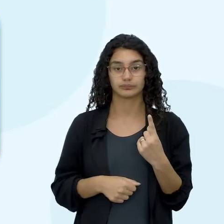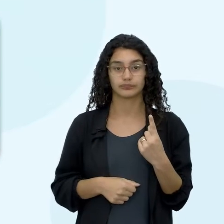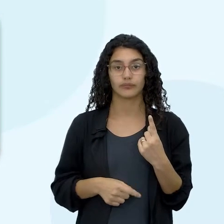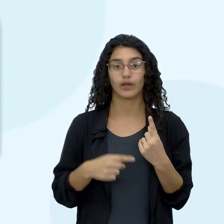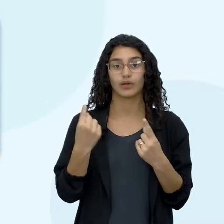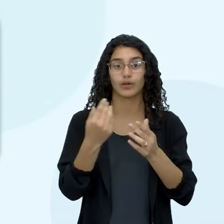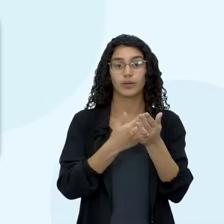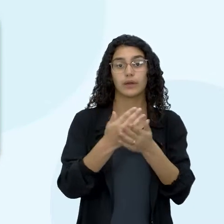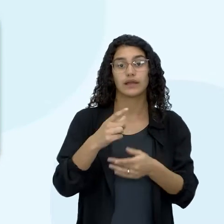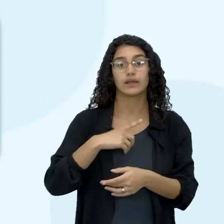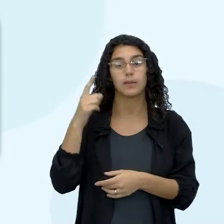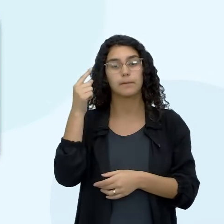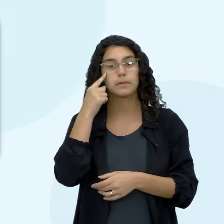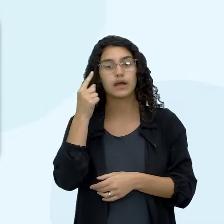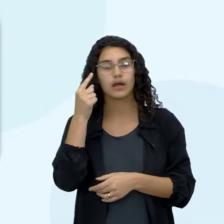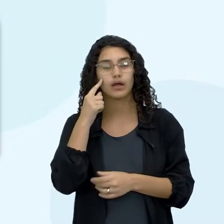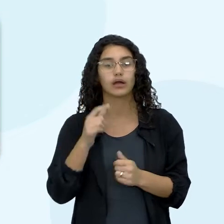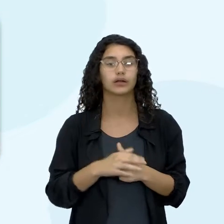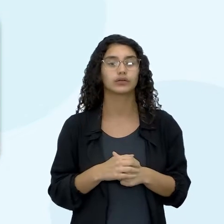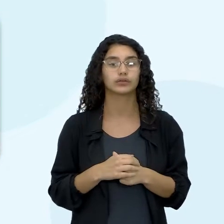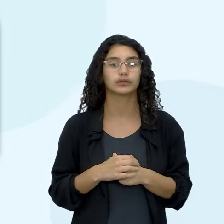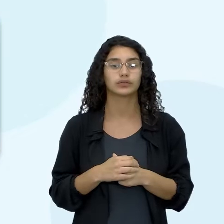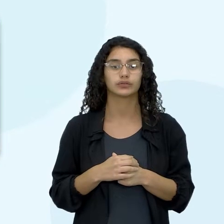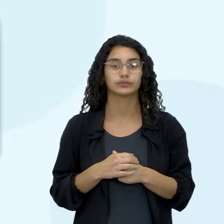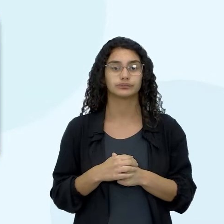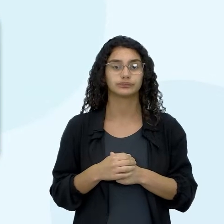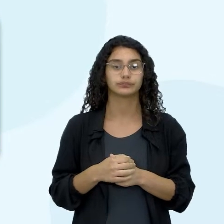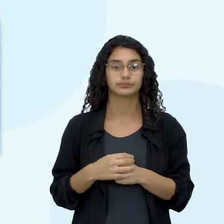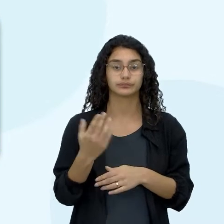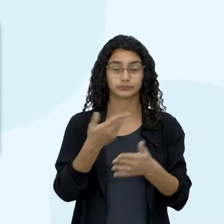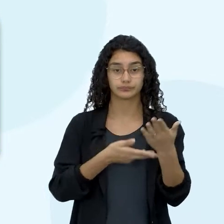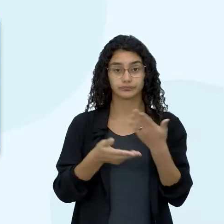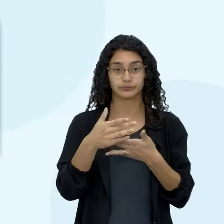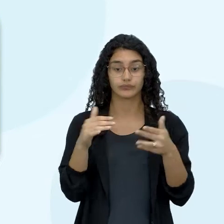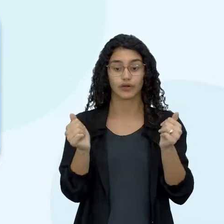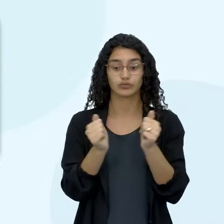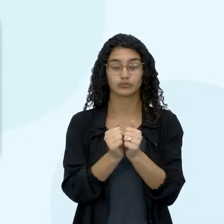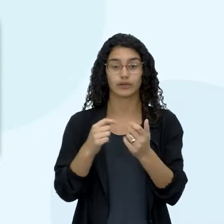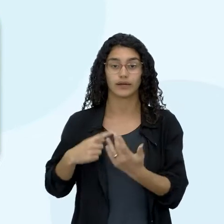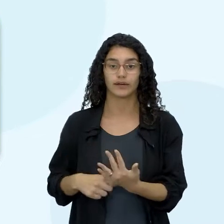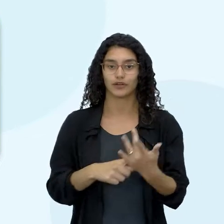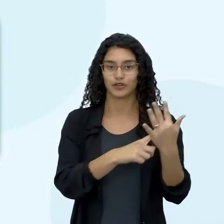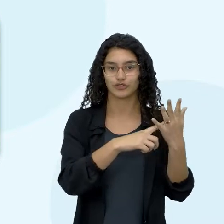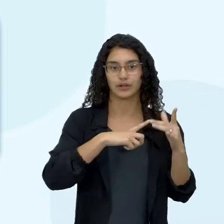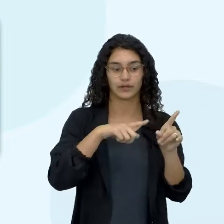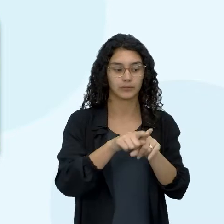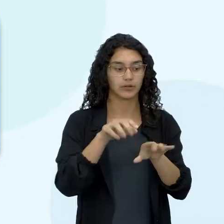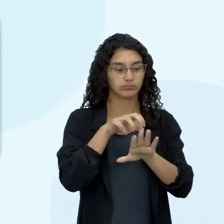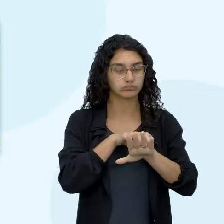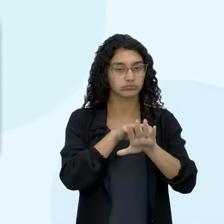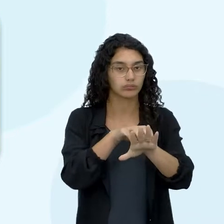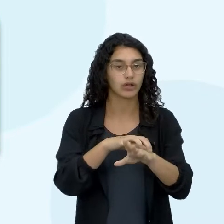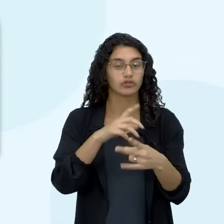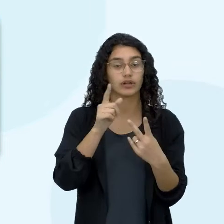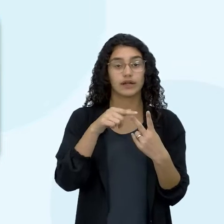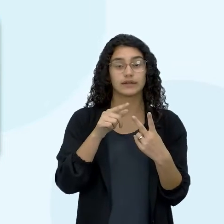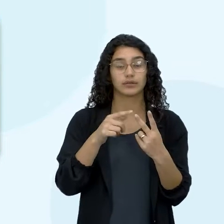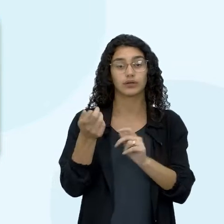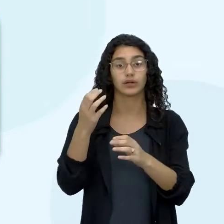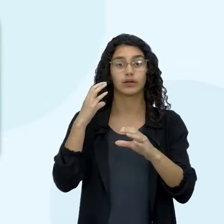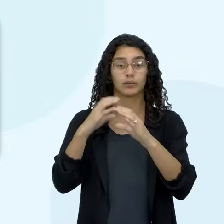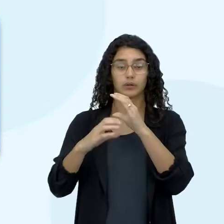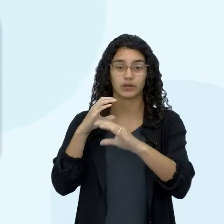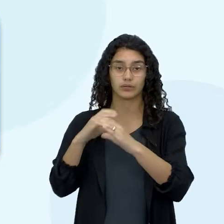gente começa a ter uma noção dessa dinâmica com a questão tecnológica dos transportes e a segunda, da